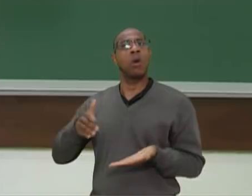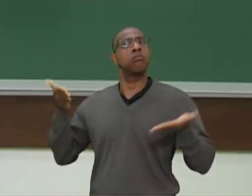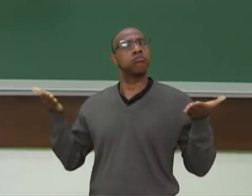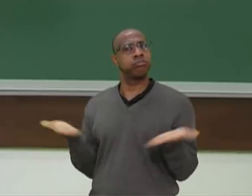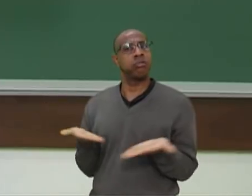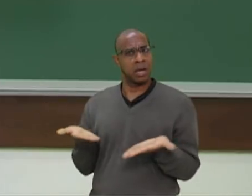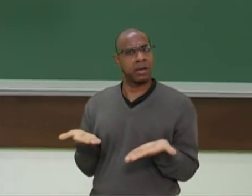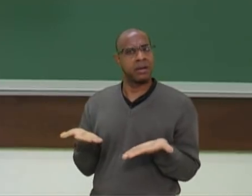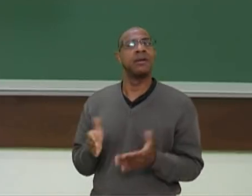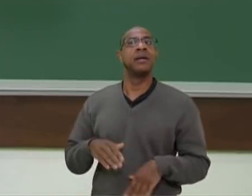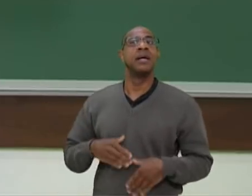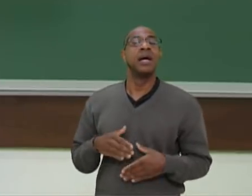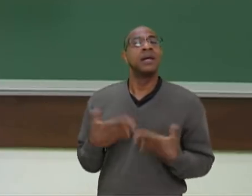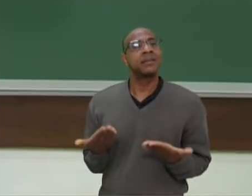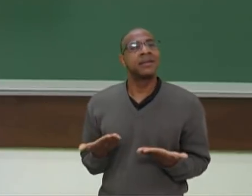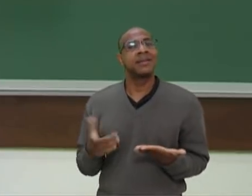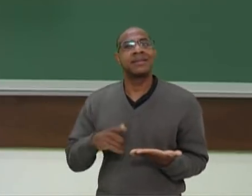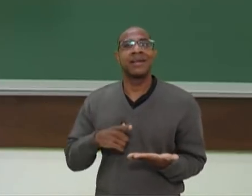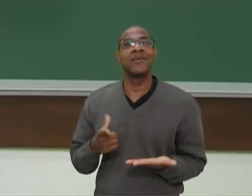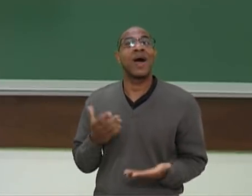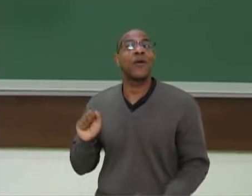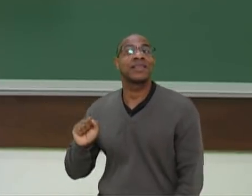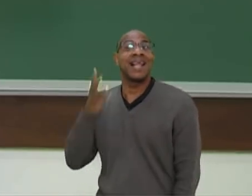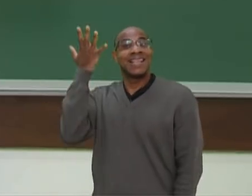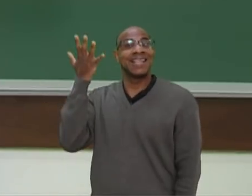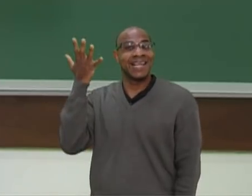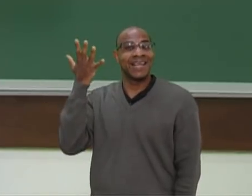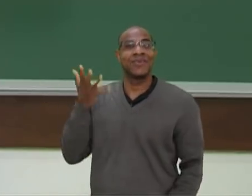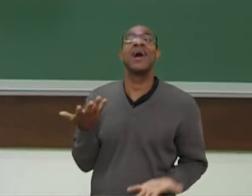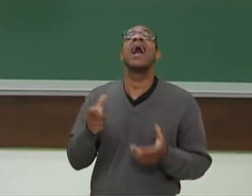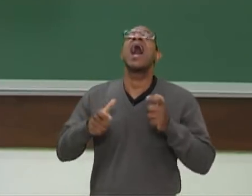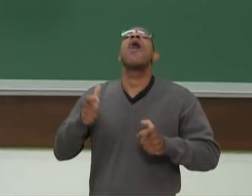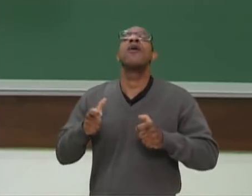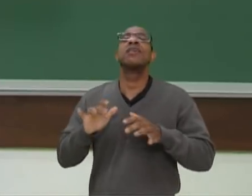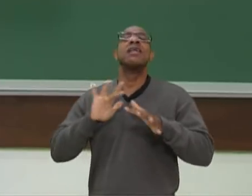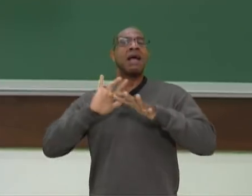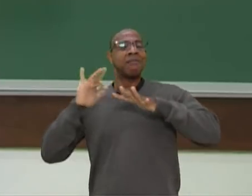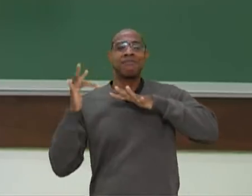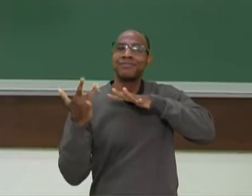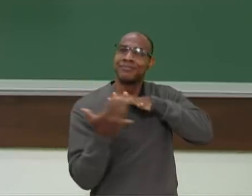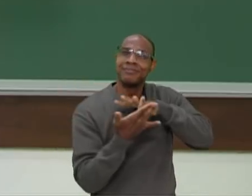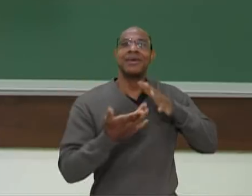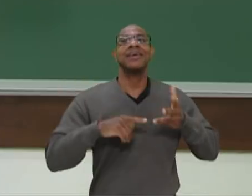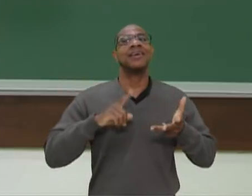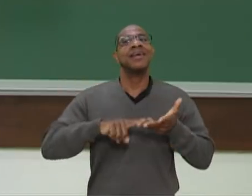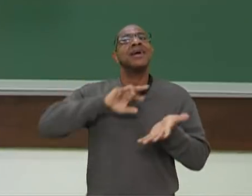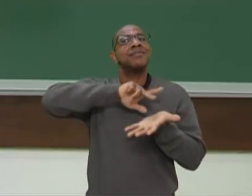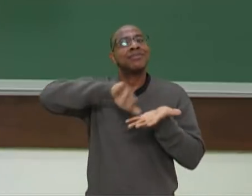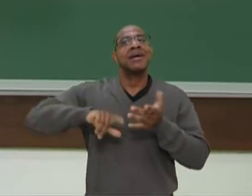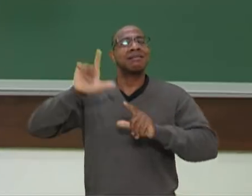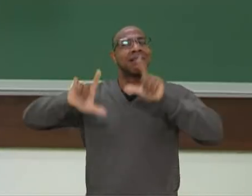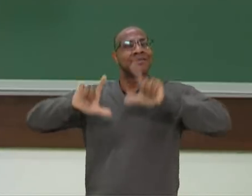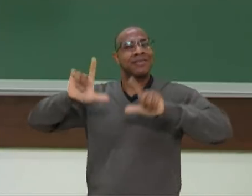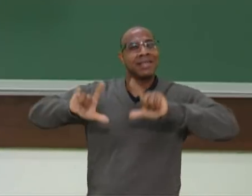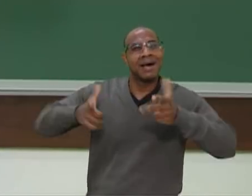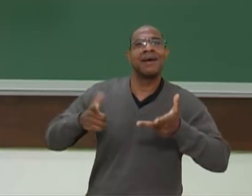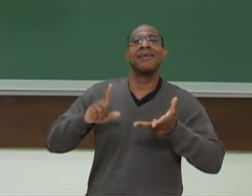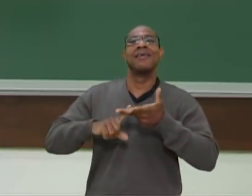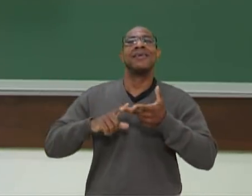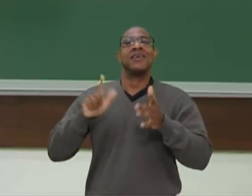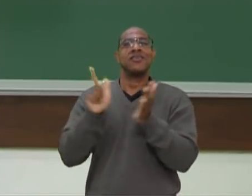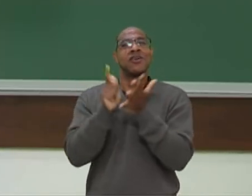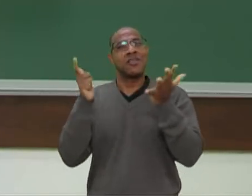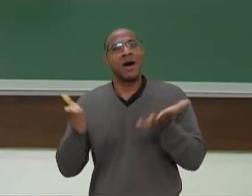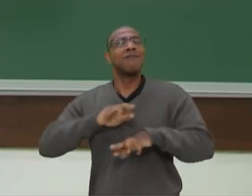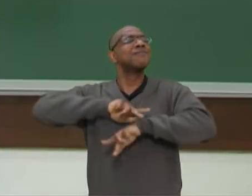como vocês dizem, rolando por aí nas redes sociais ou nas mídias, né, na TV, nos